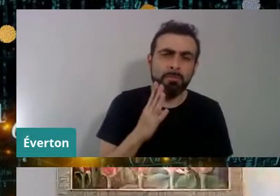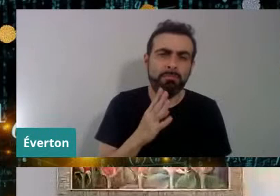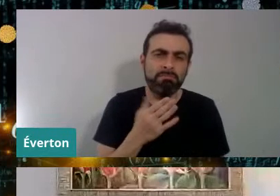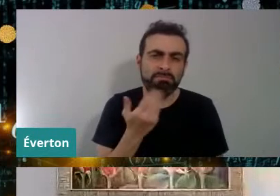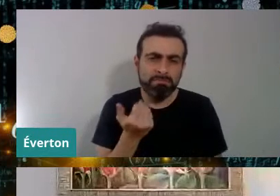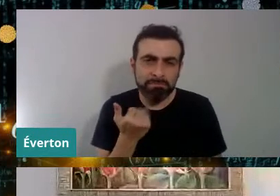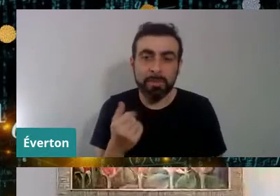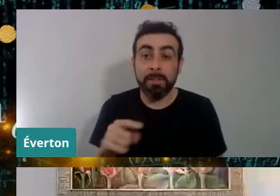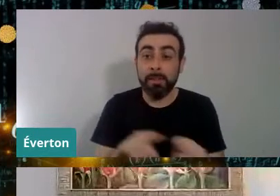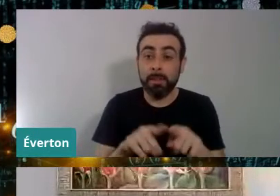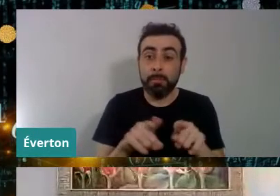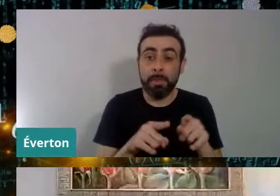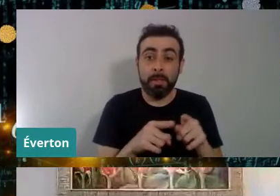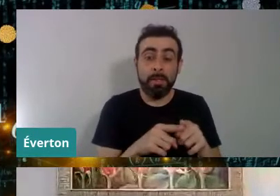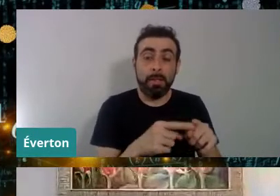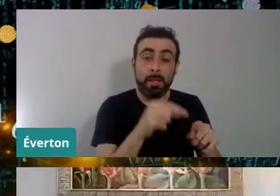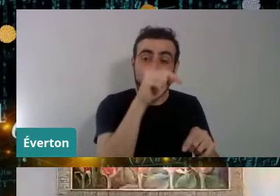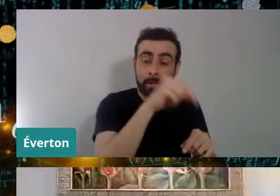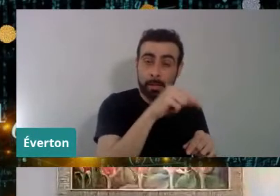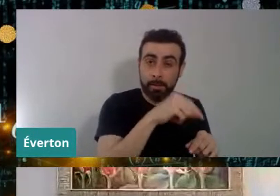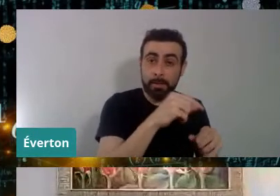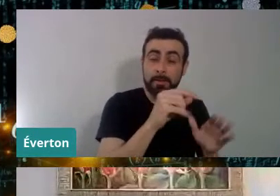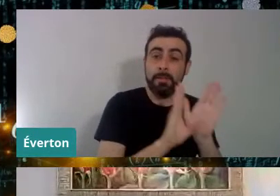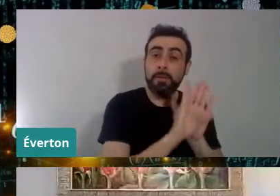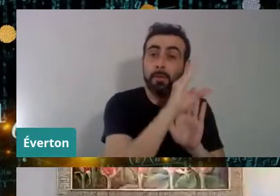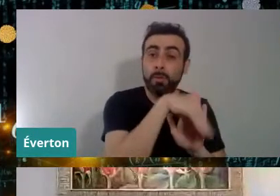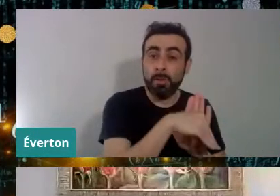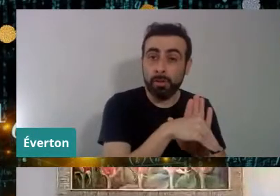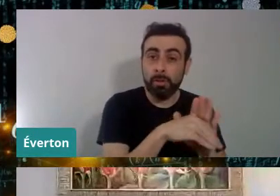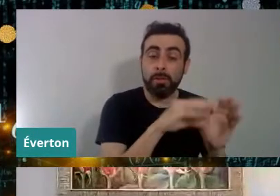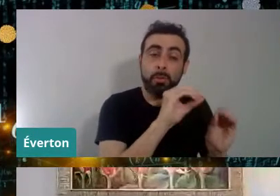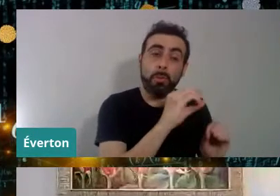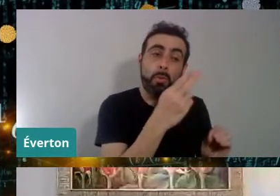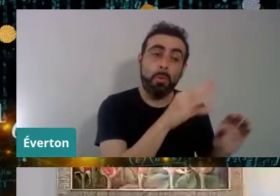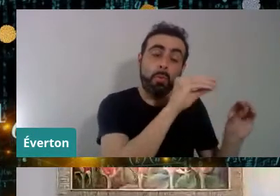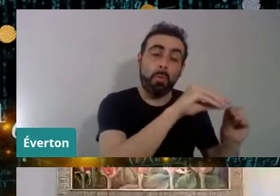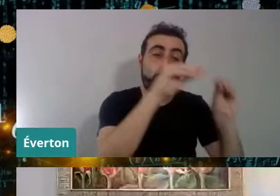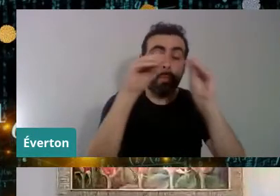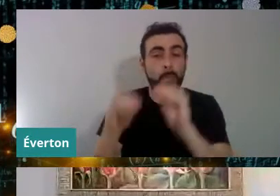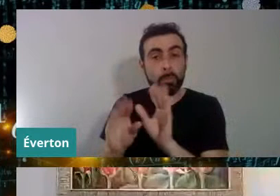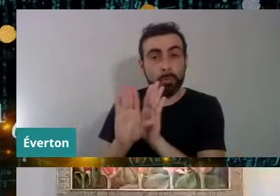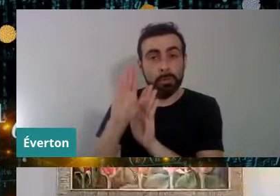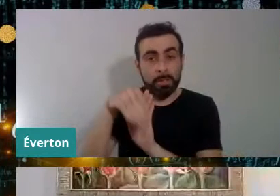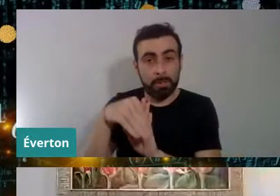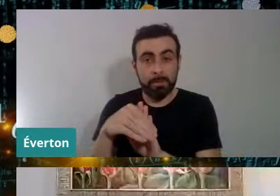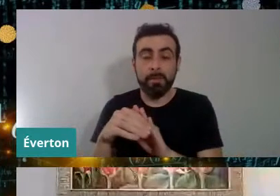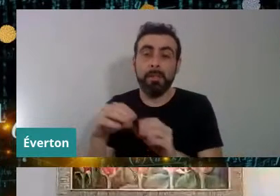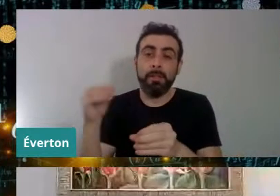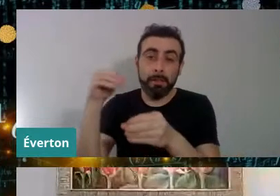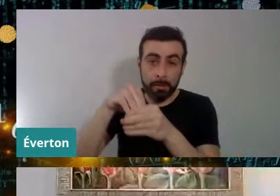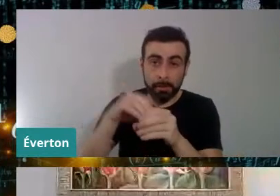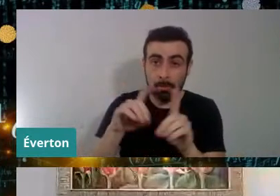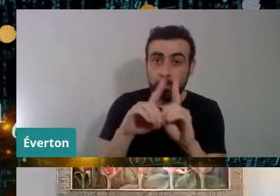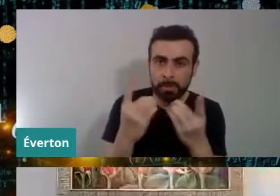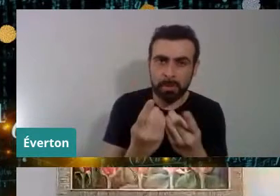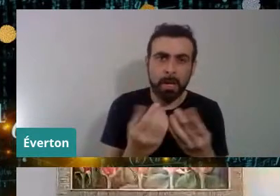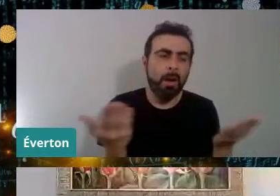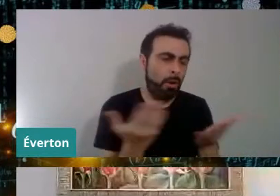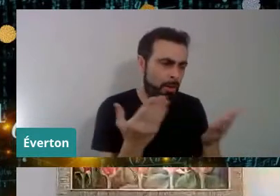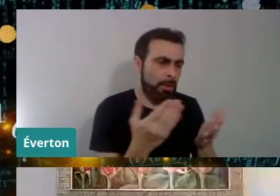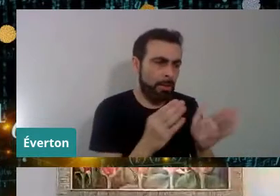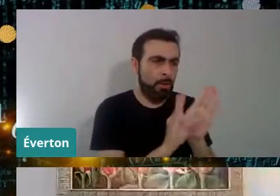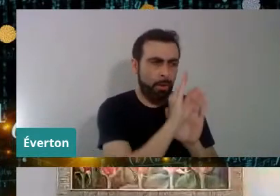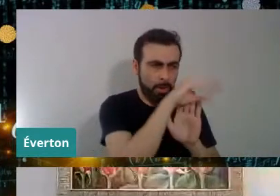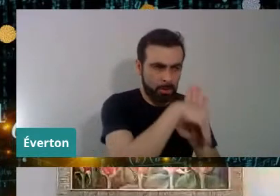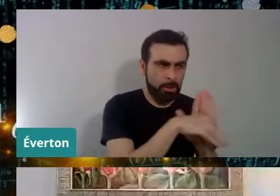outro colegiado, de outro departamento, que eventualmente vinha dar aula no nosso departamento, né, hoje colegiado, né? Então, todos eles